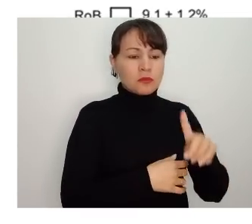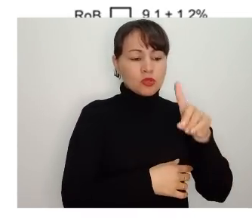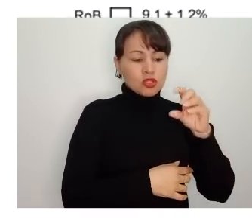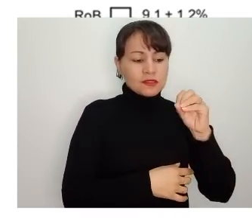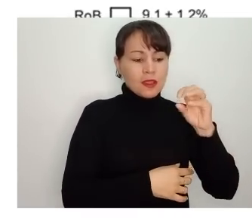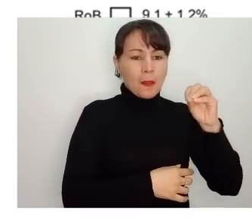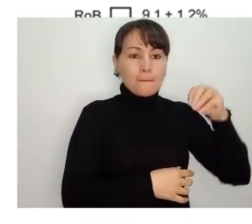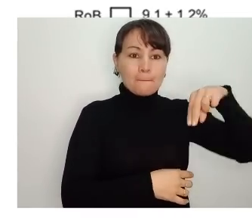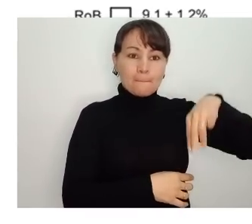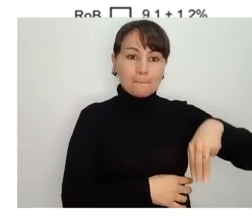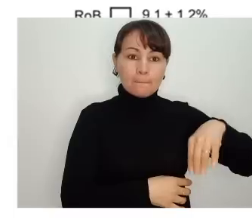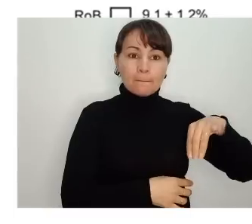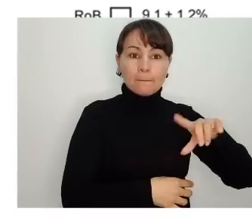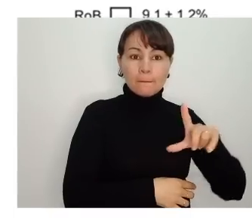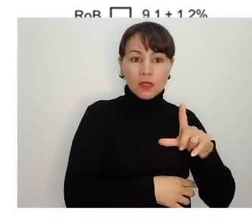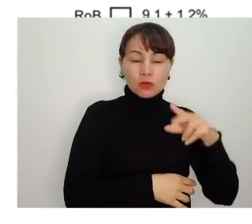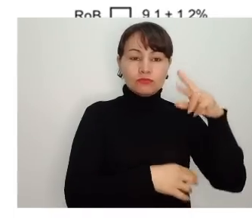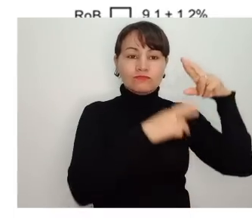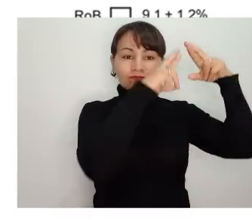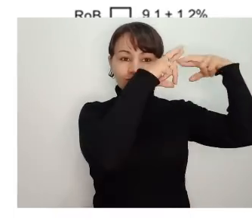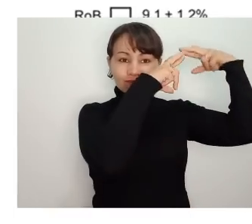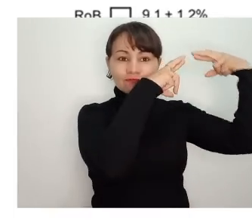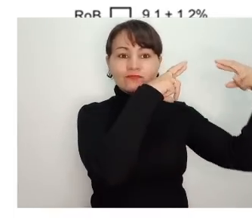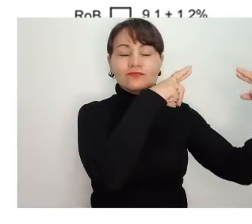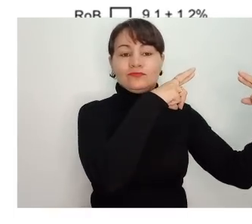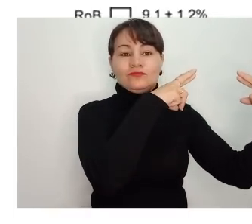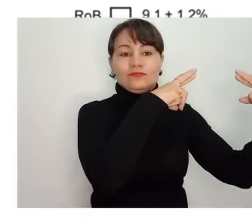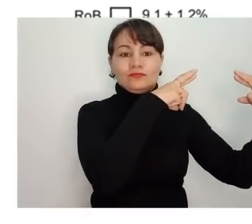uma média de 100 mil neurônios.